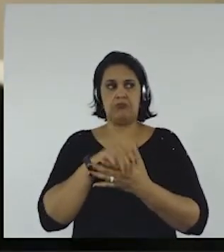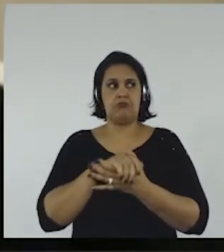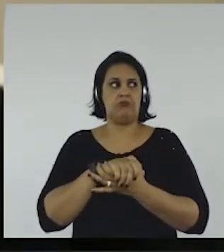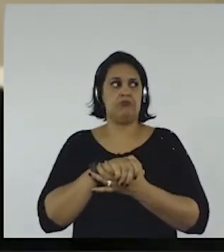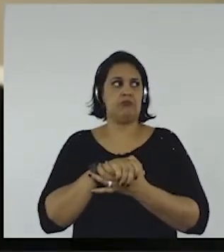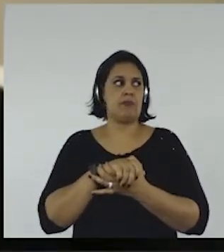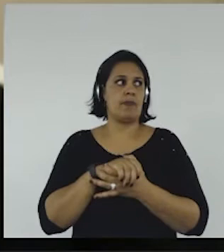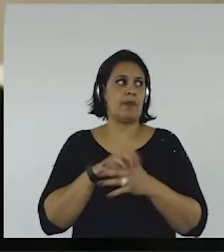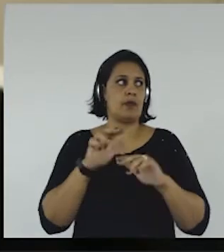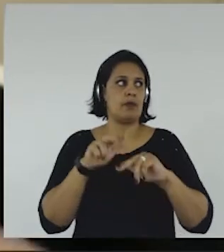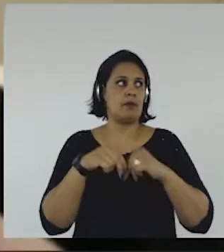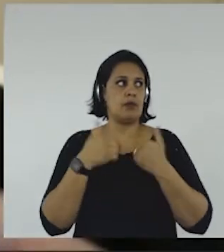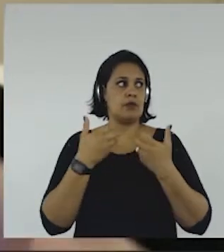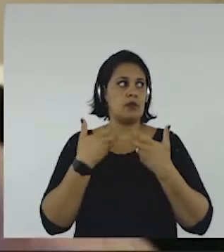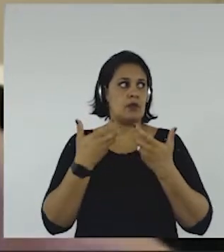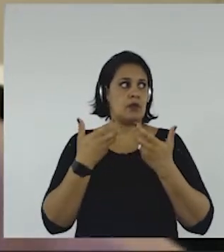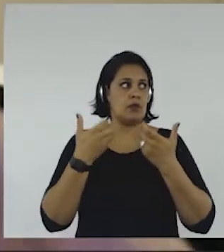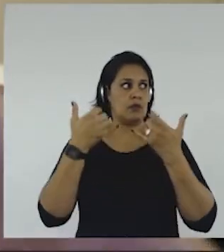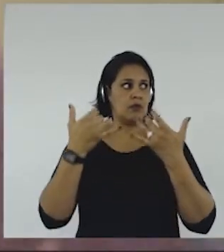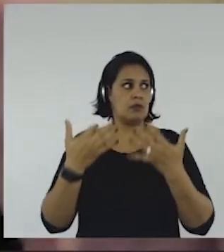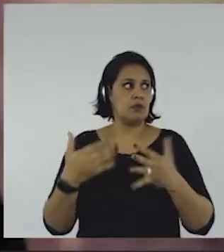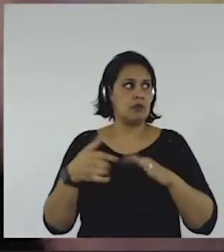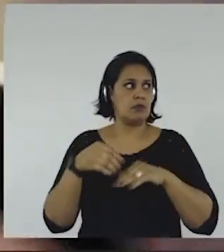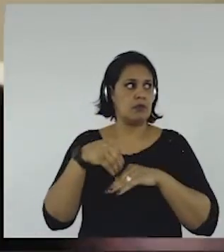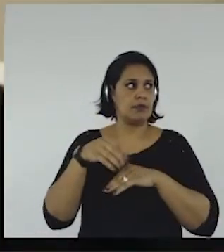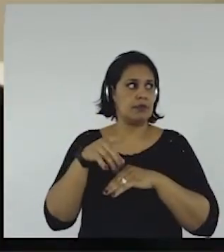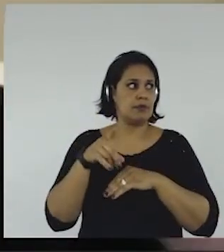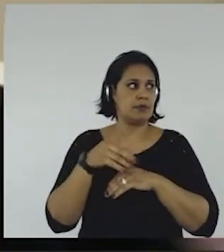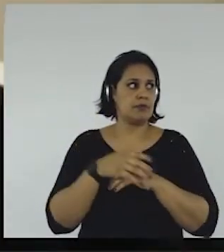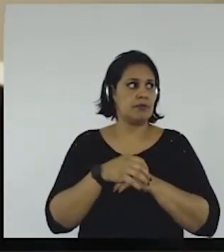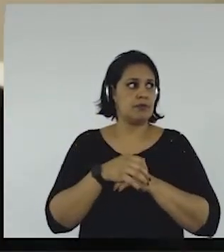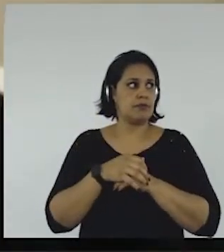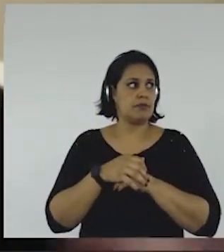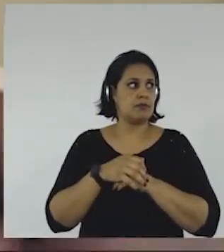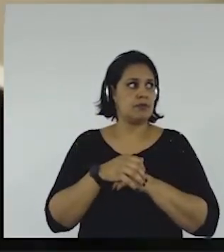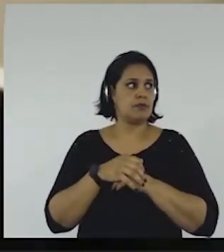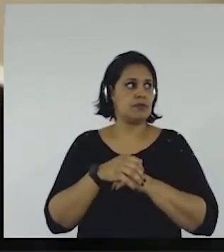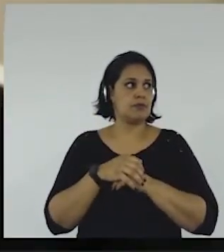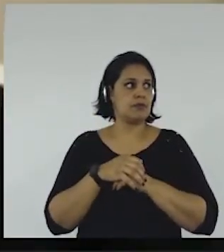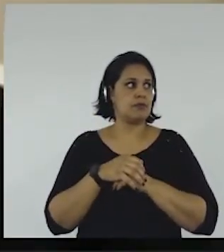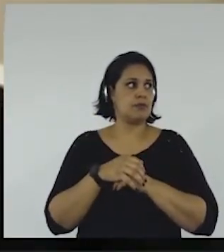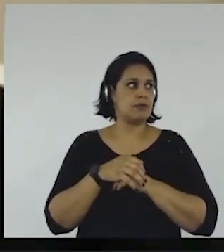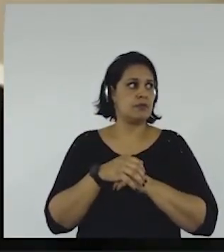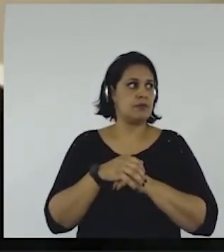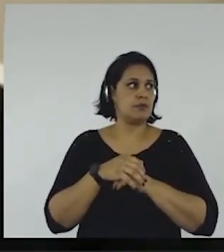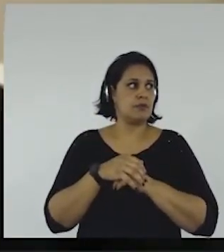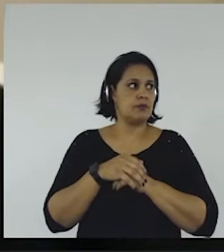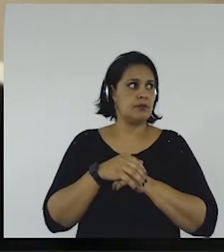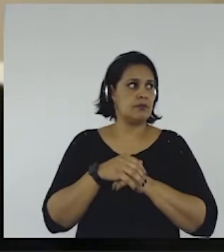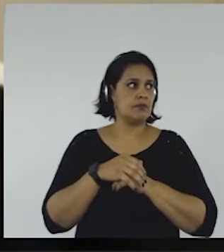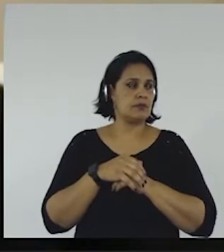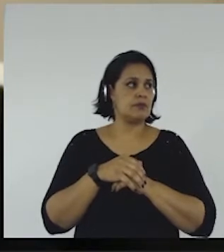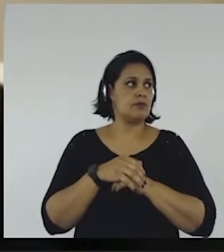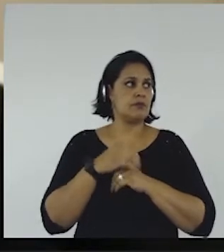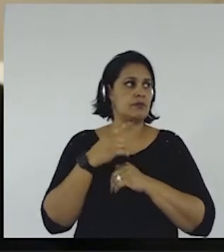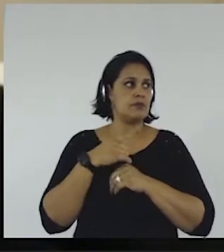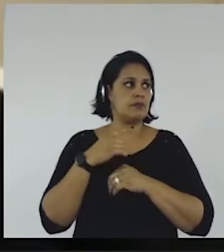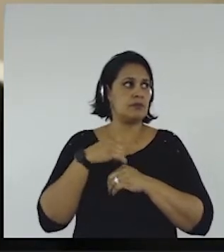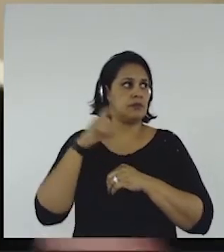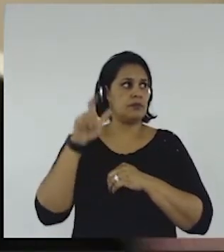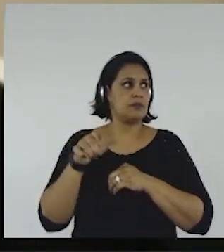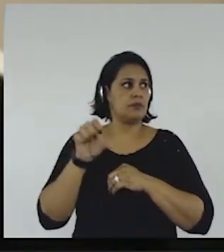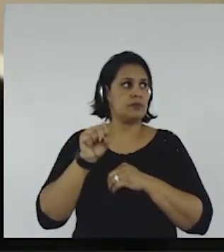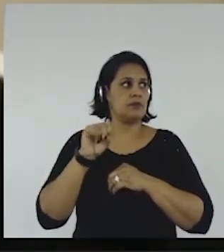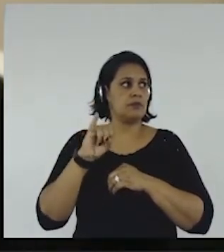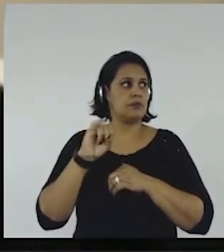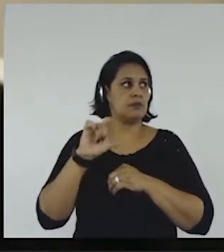apresentar o aspecto mais característico, portanto, da figura do professor Capanema.